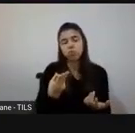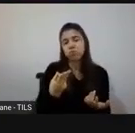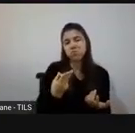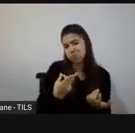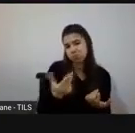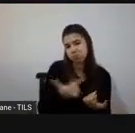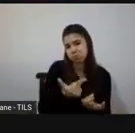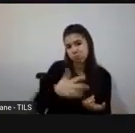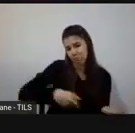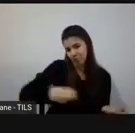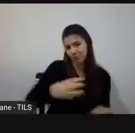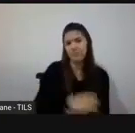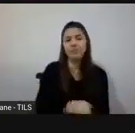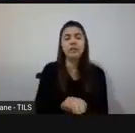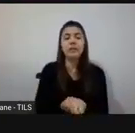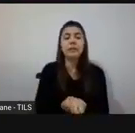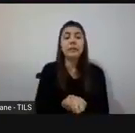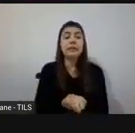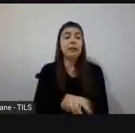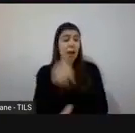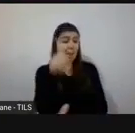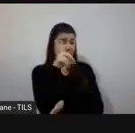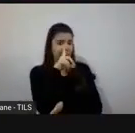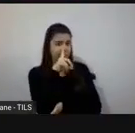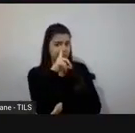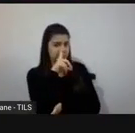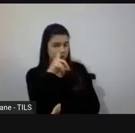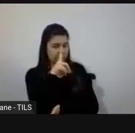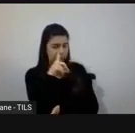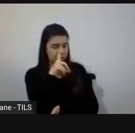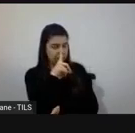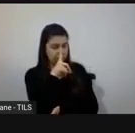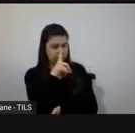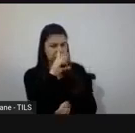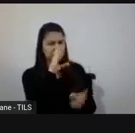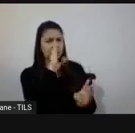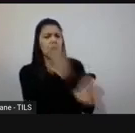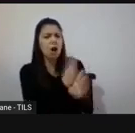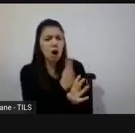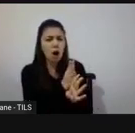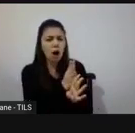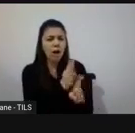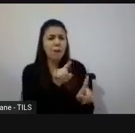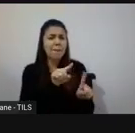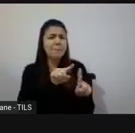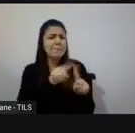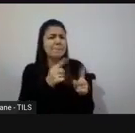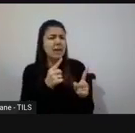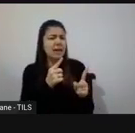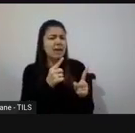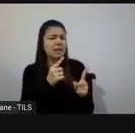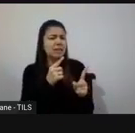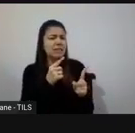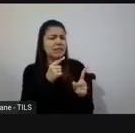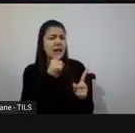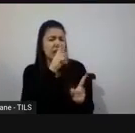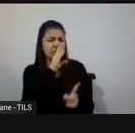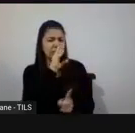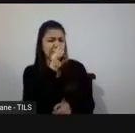a mãe descobre e ela culpa, por exemplo, a menina, porque a